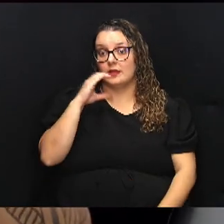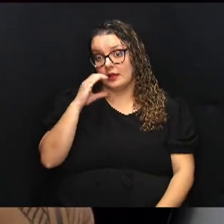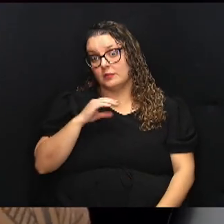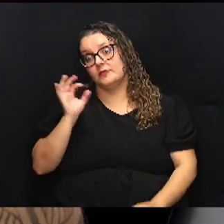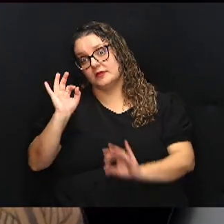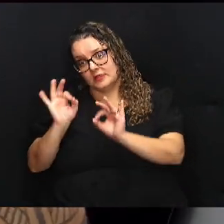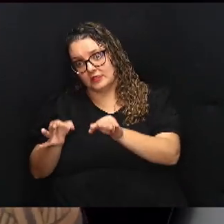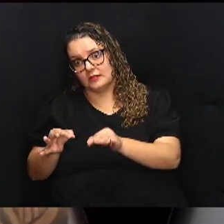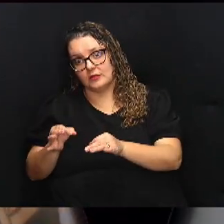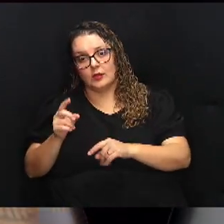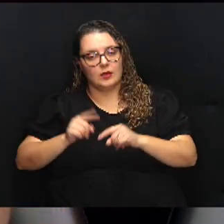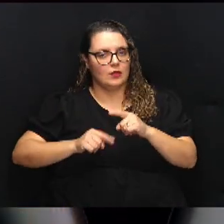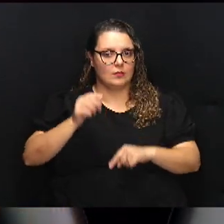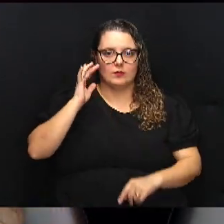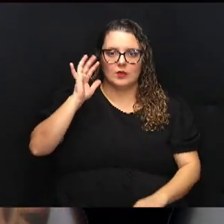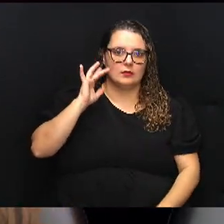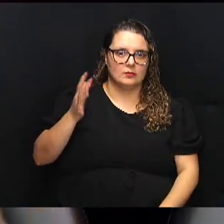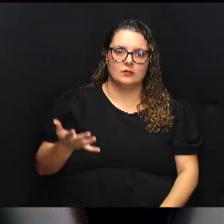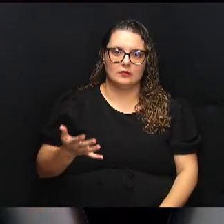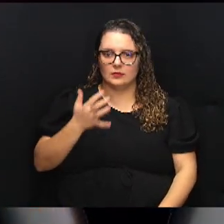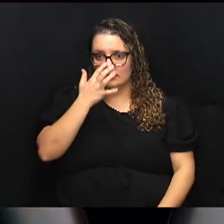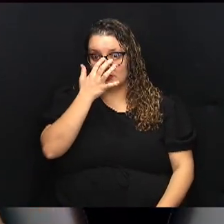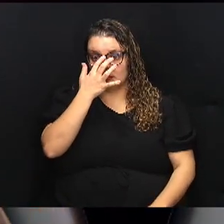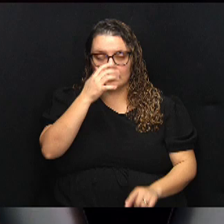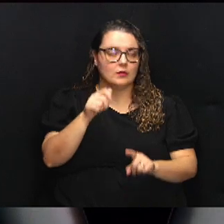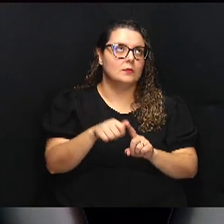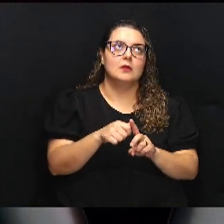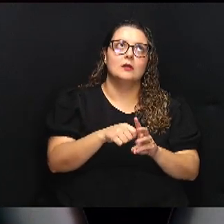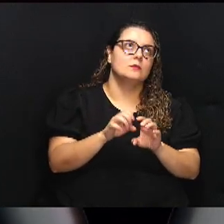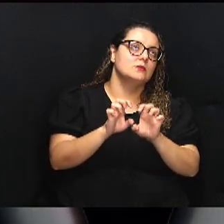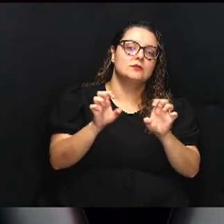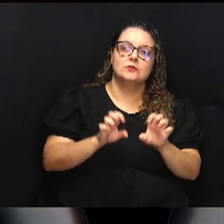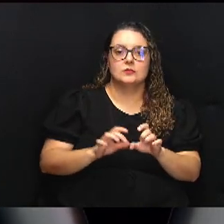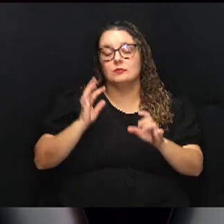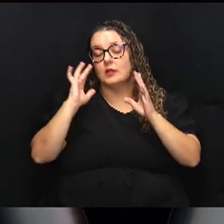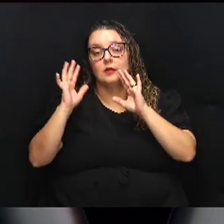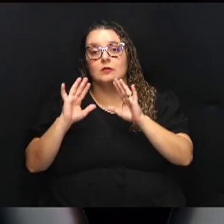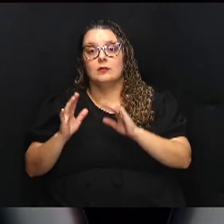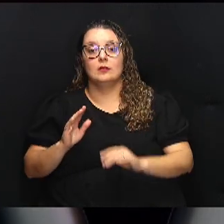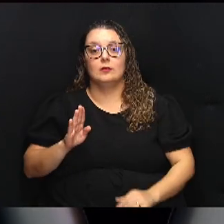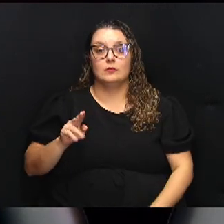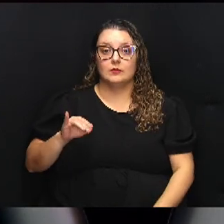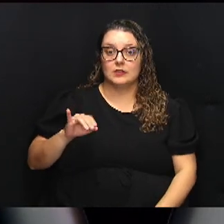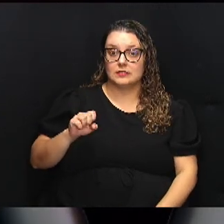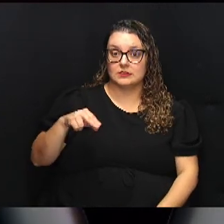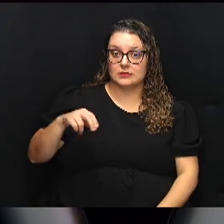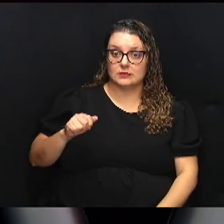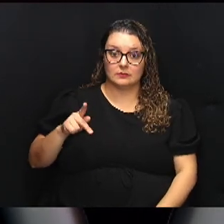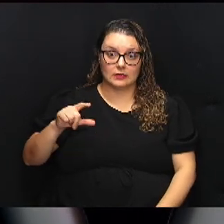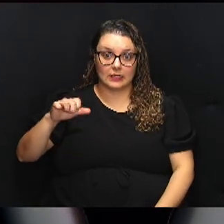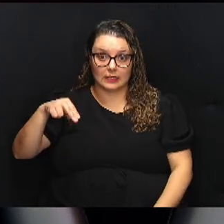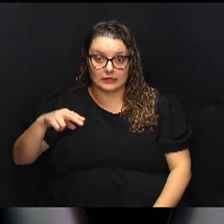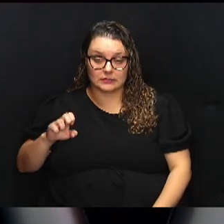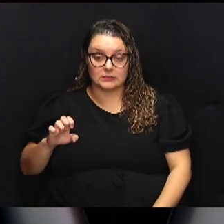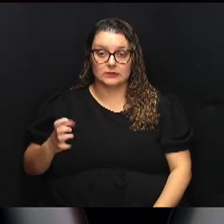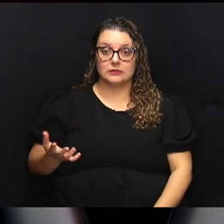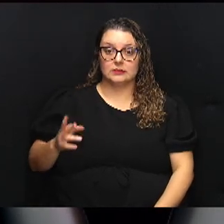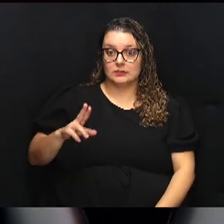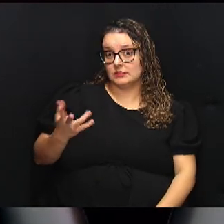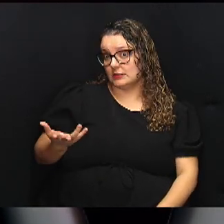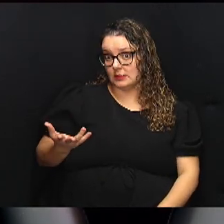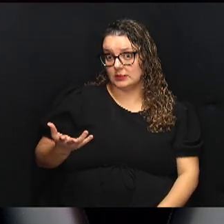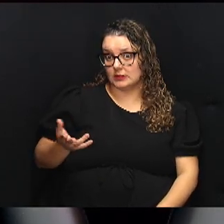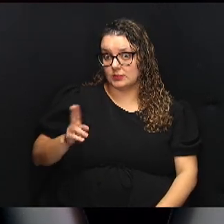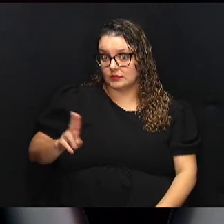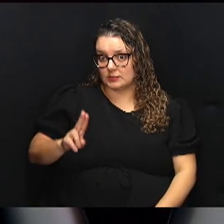produto pensado, vou ficar meses pensando, estruturando, fazendo um business plan, que é como o pessoal chama, e aplicar aquilo, e aquilo dar